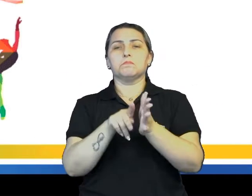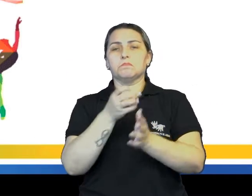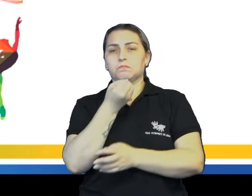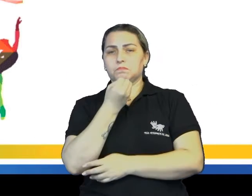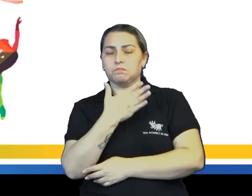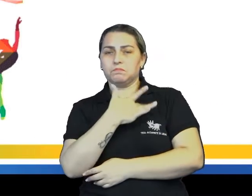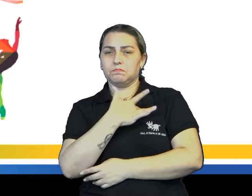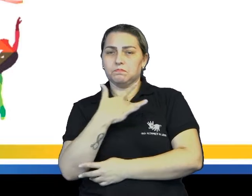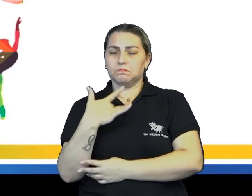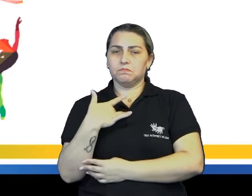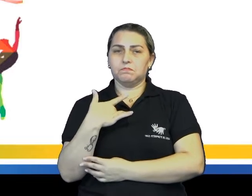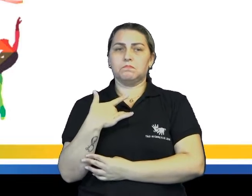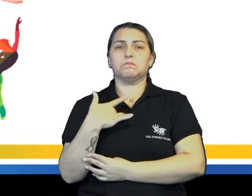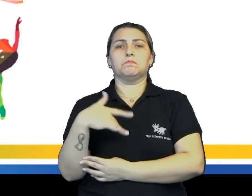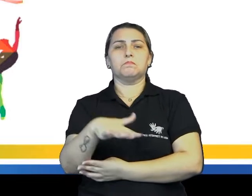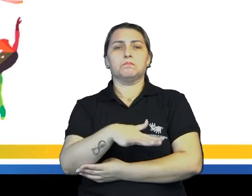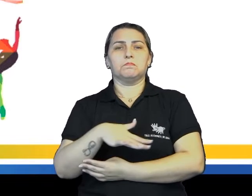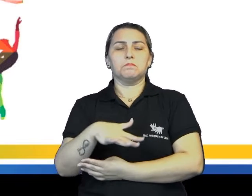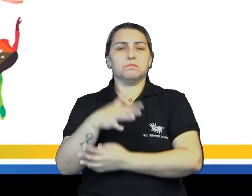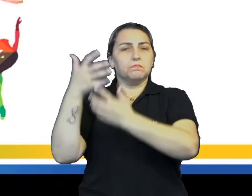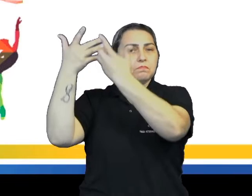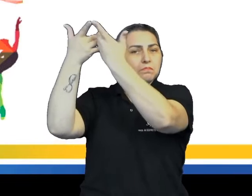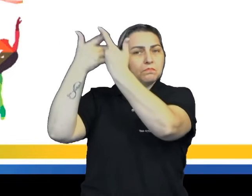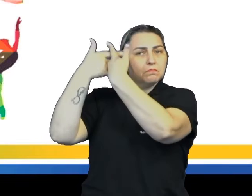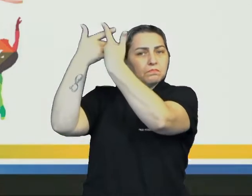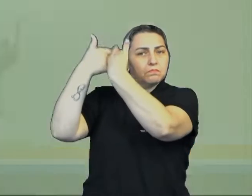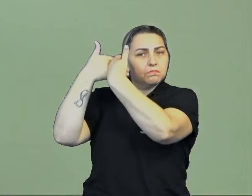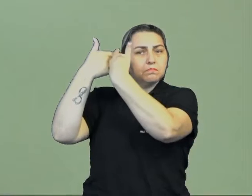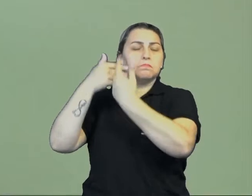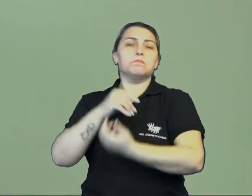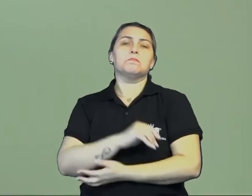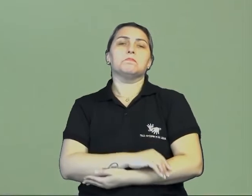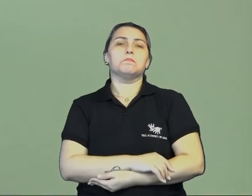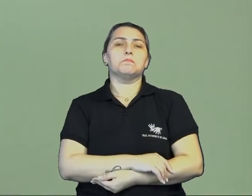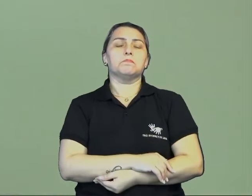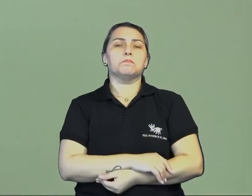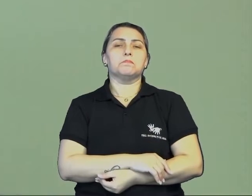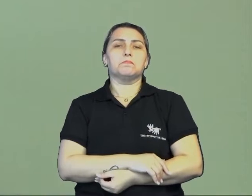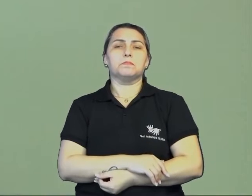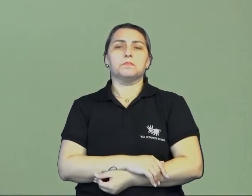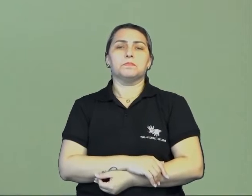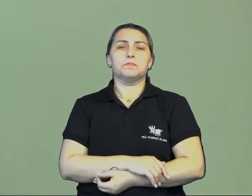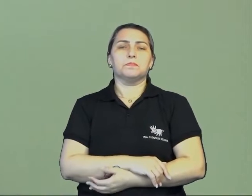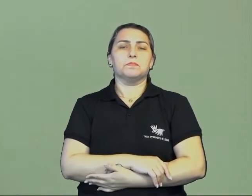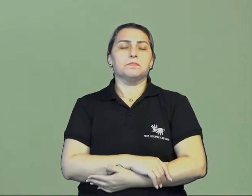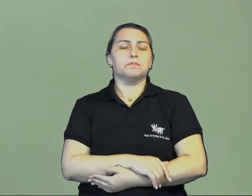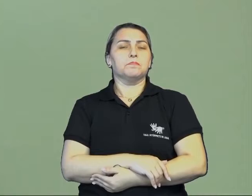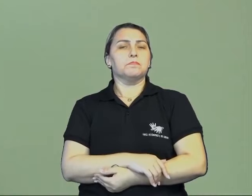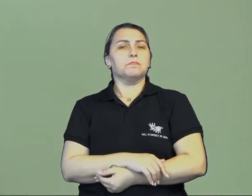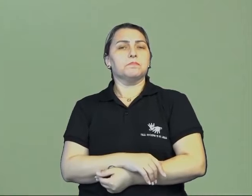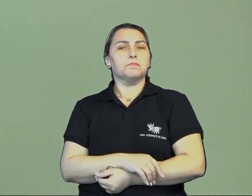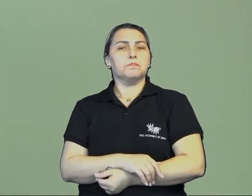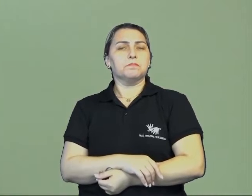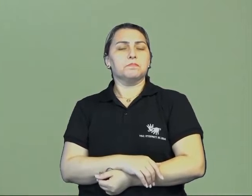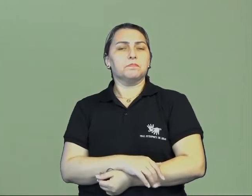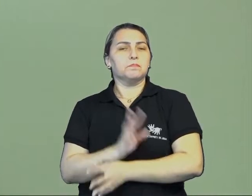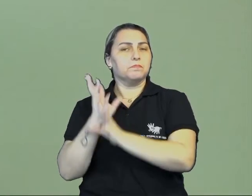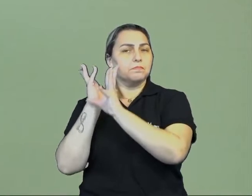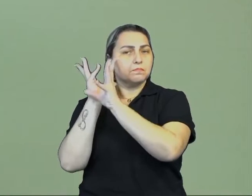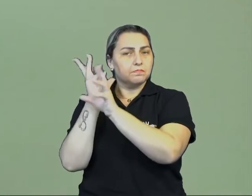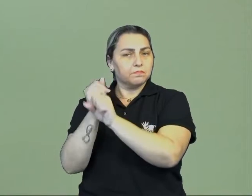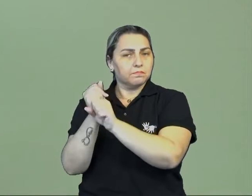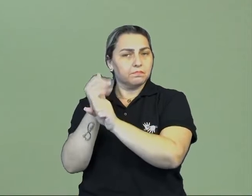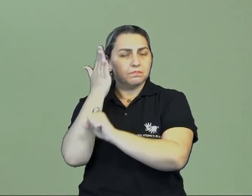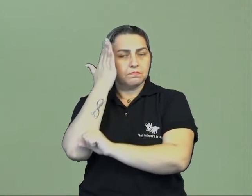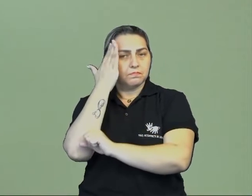benefícios físicos, sociais e cognitivos. Então, voltando e recapitulando só para fazer esse fio da meada, entendam